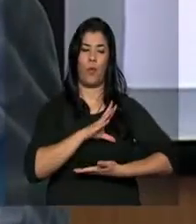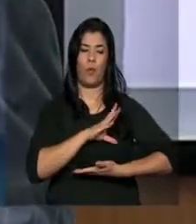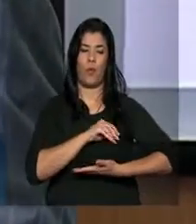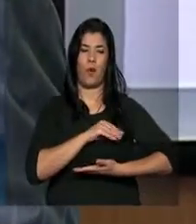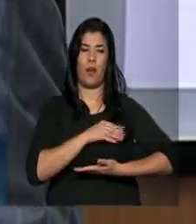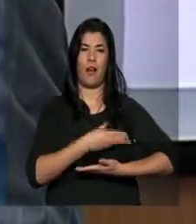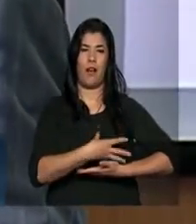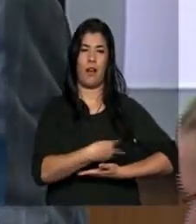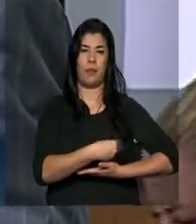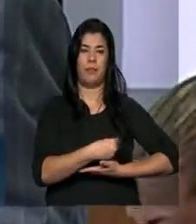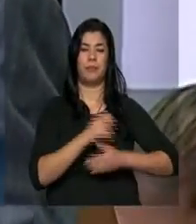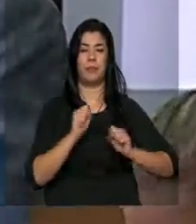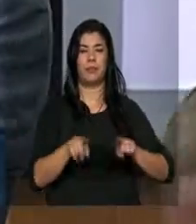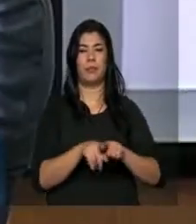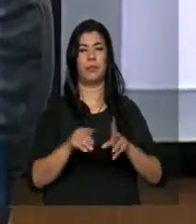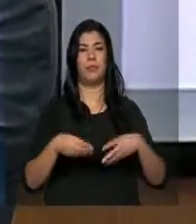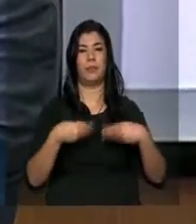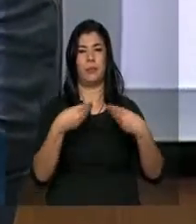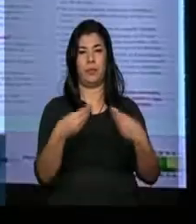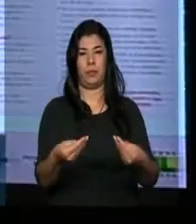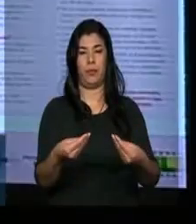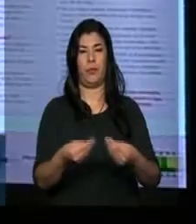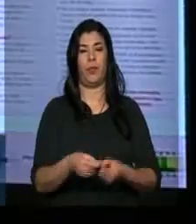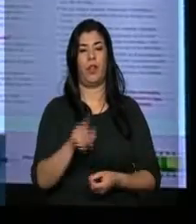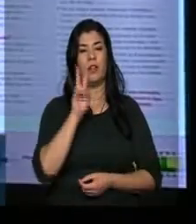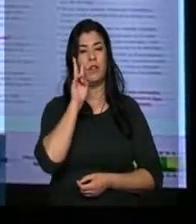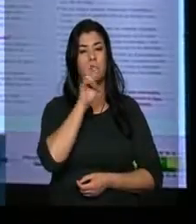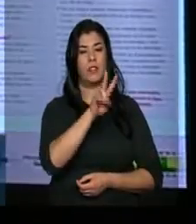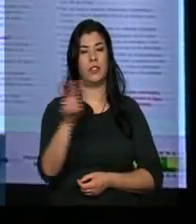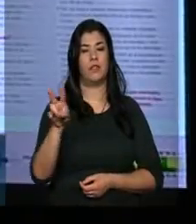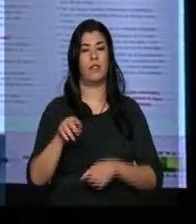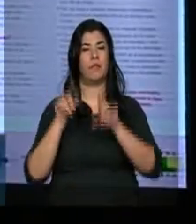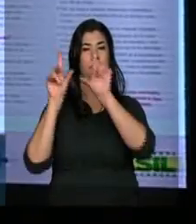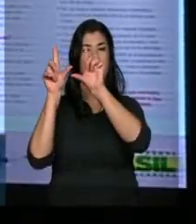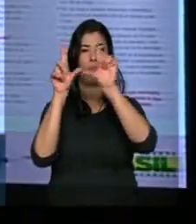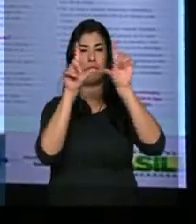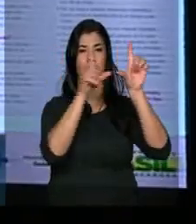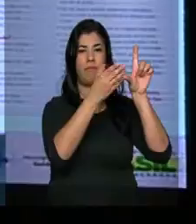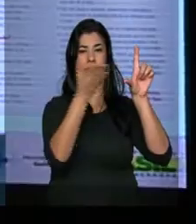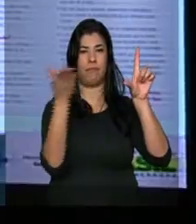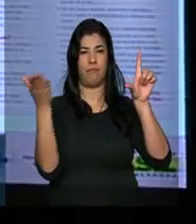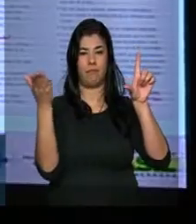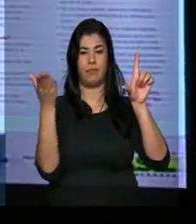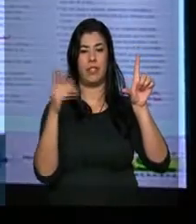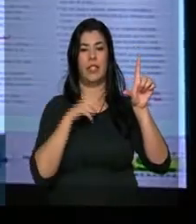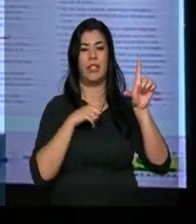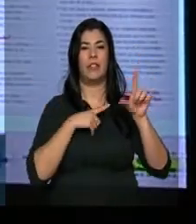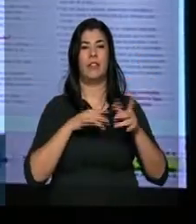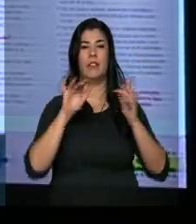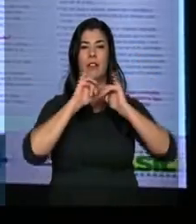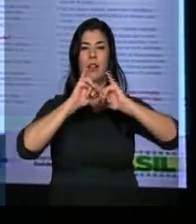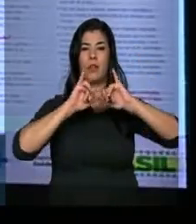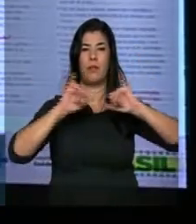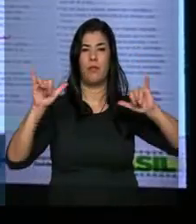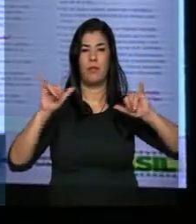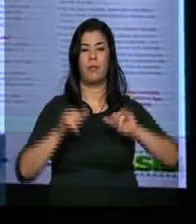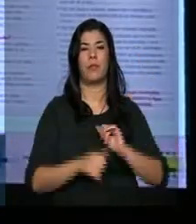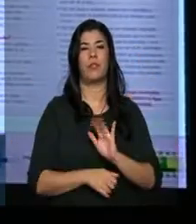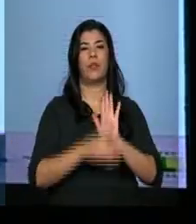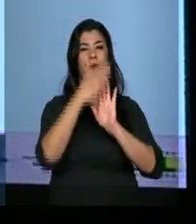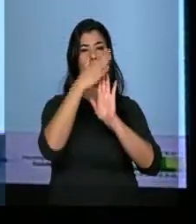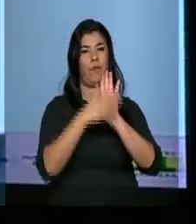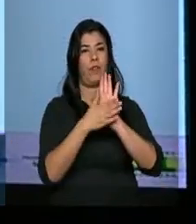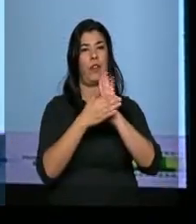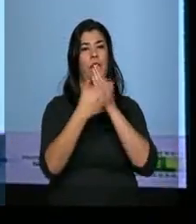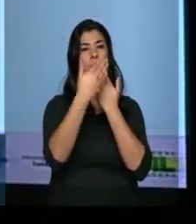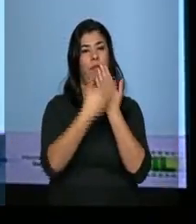bacana. Esses, então, são os folders com todas as informações, frente e verso, com todas as explicações para